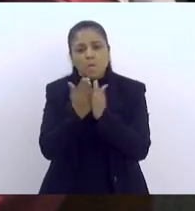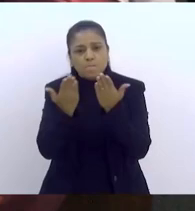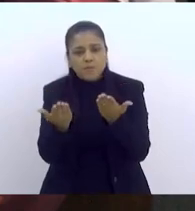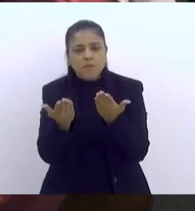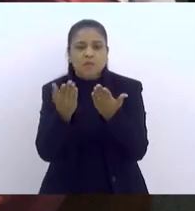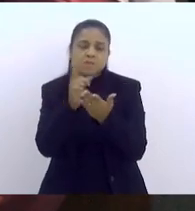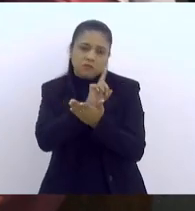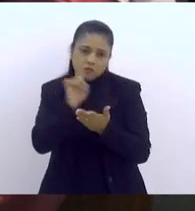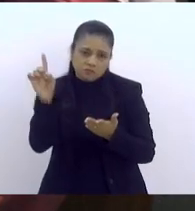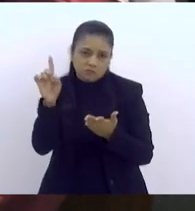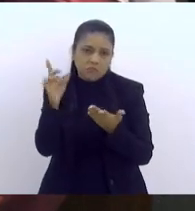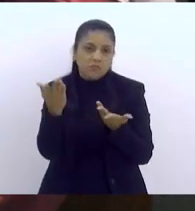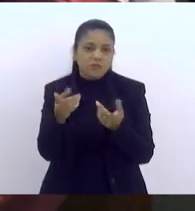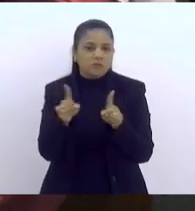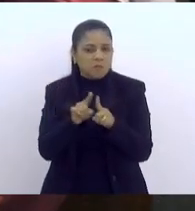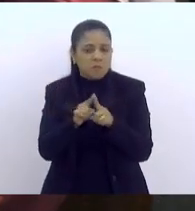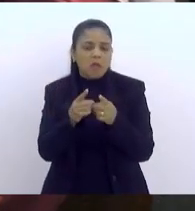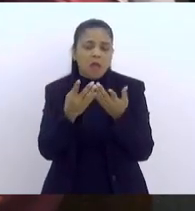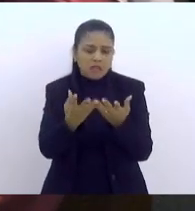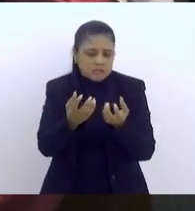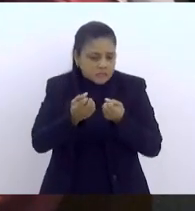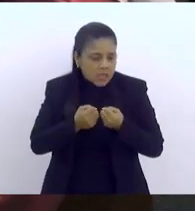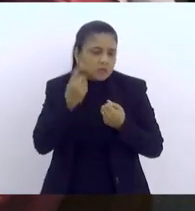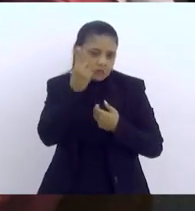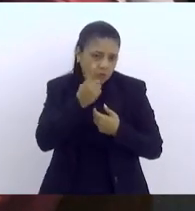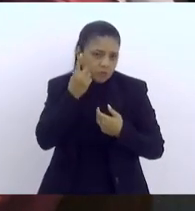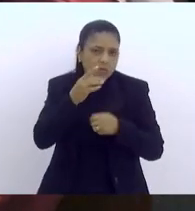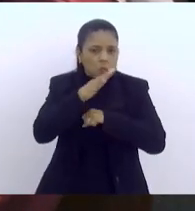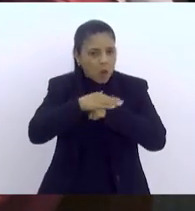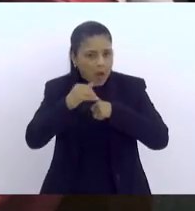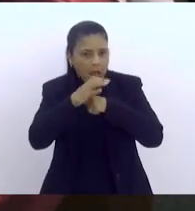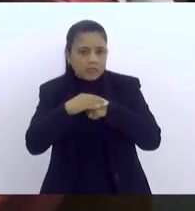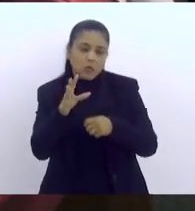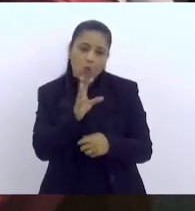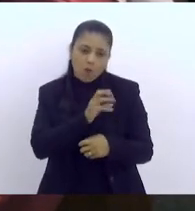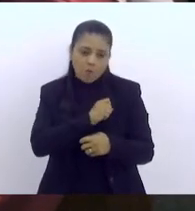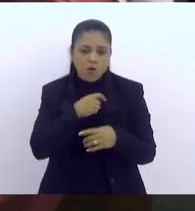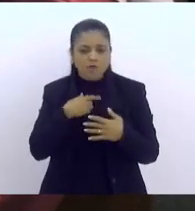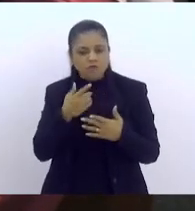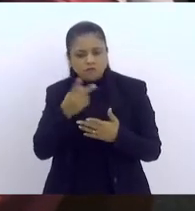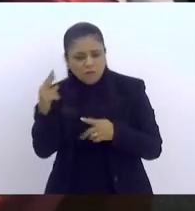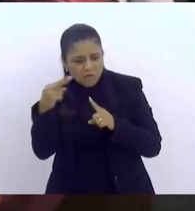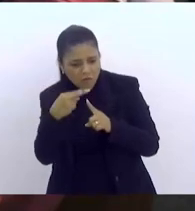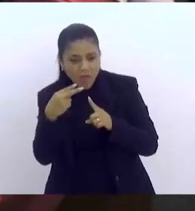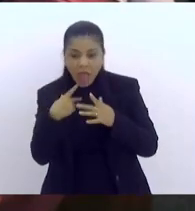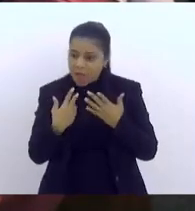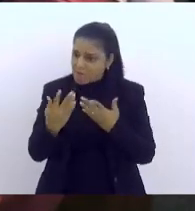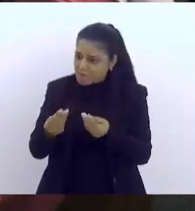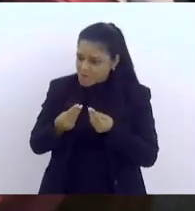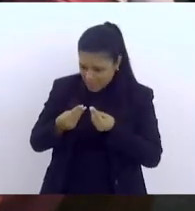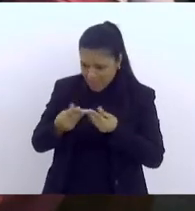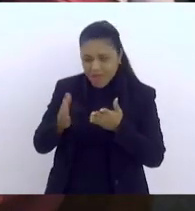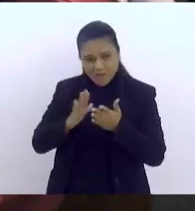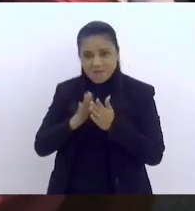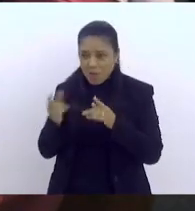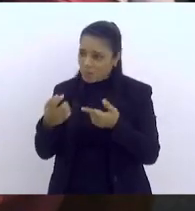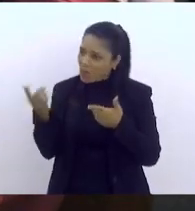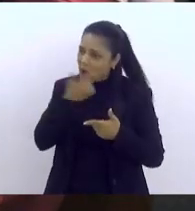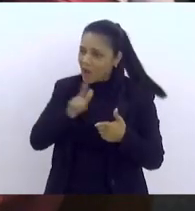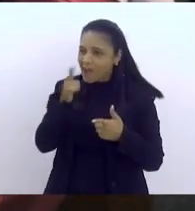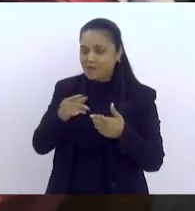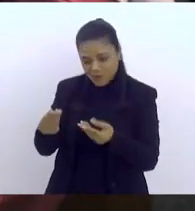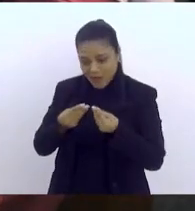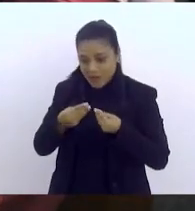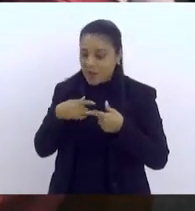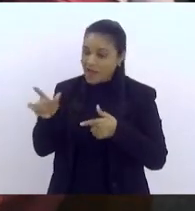com carinho, com amor, não é imposição. Tem alguns que vê a gente fazendo isso, até pede. Eu posso ganhar um, o professor Josimar está rindo, porque ele está lendo um livro